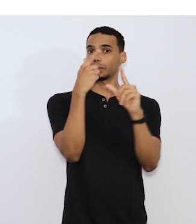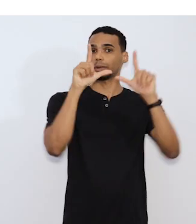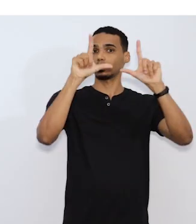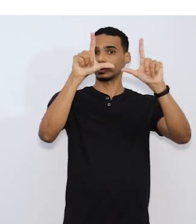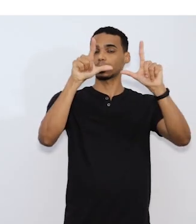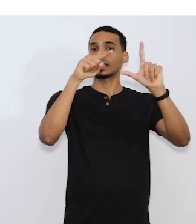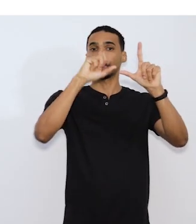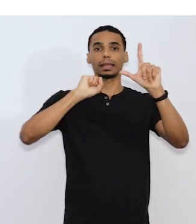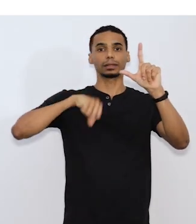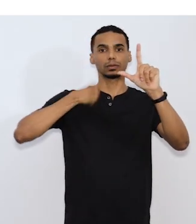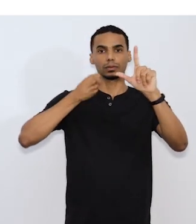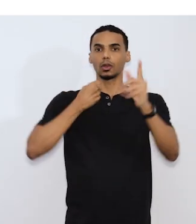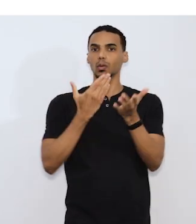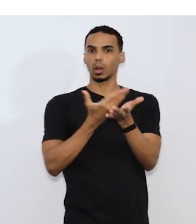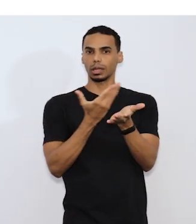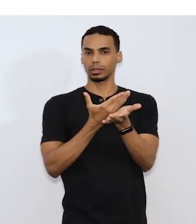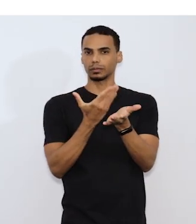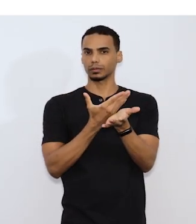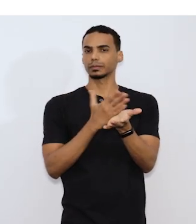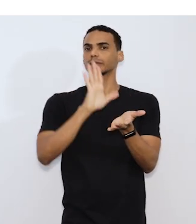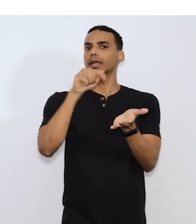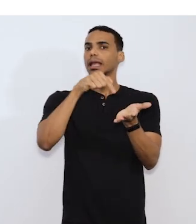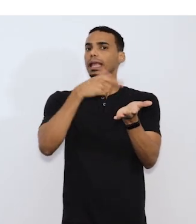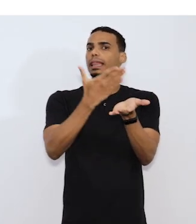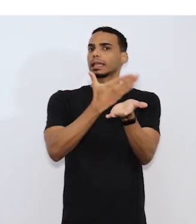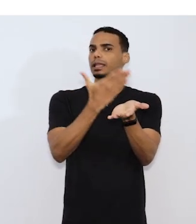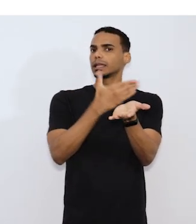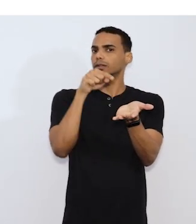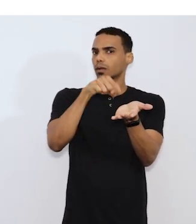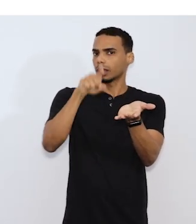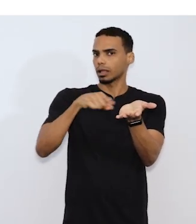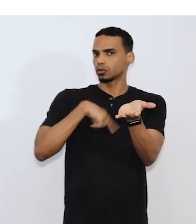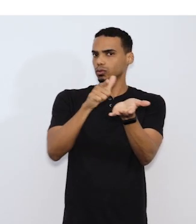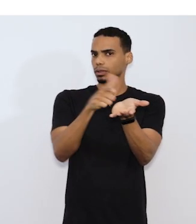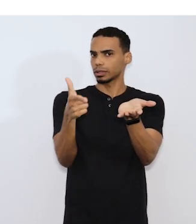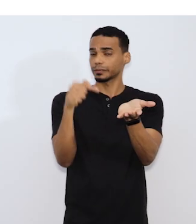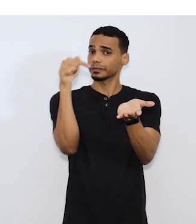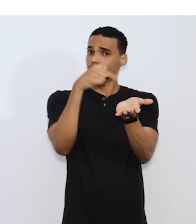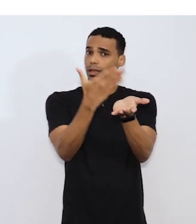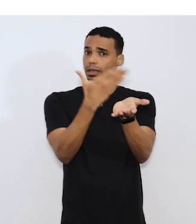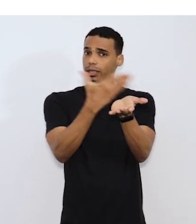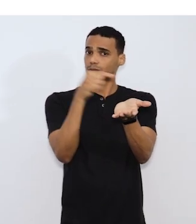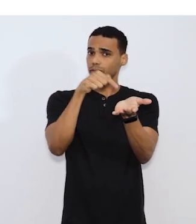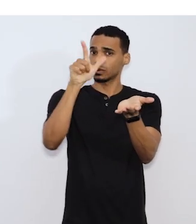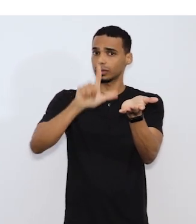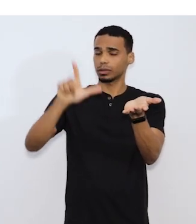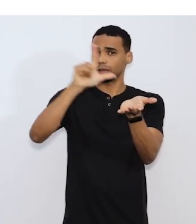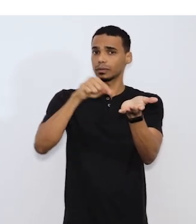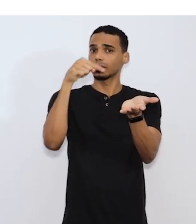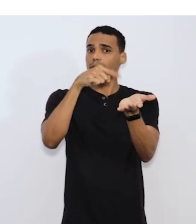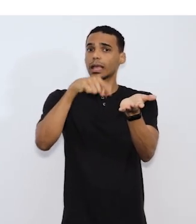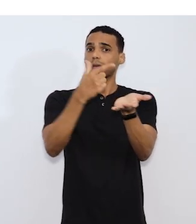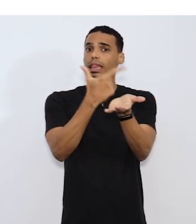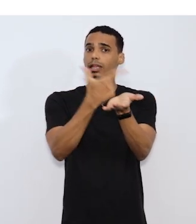está revoltada com um livro. Esse livro é um livro jornalístico? É um livro literário? É um